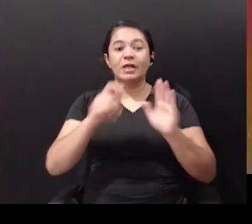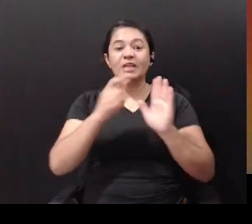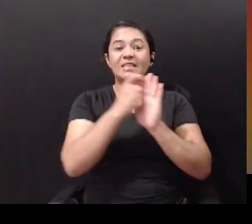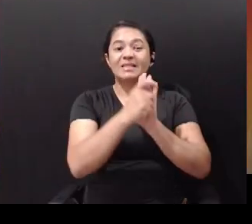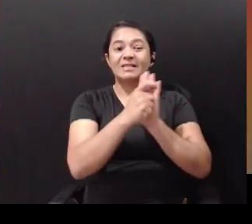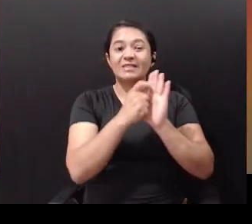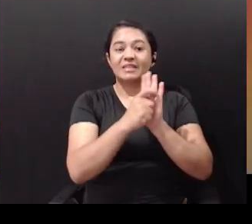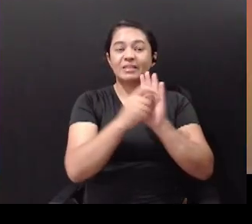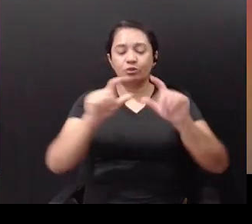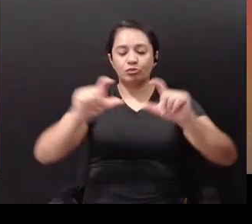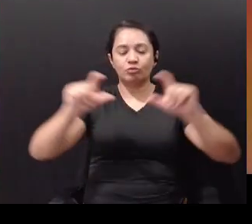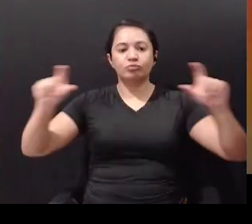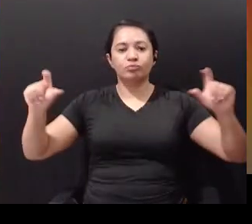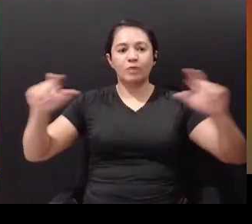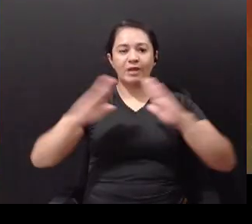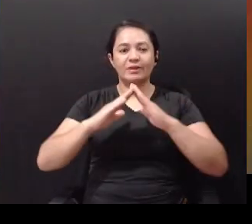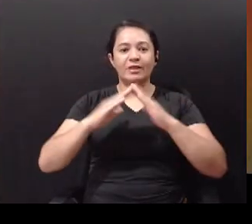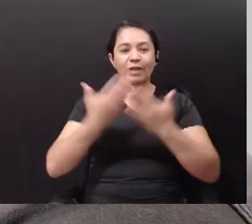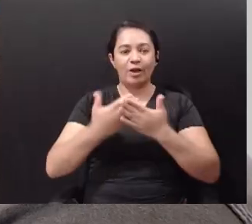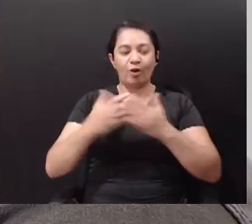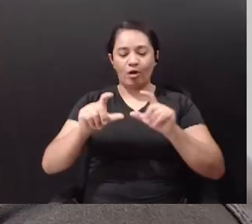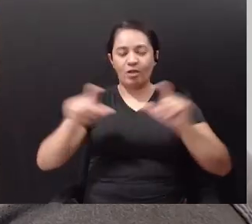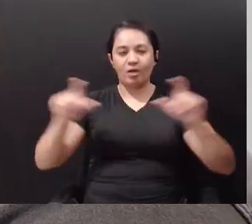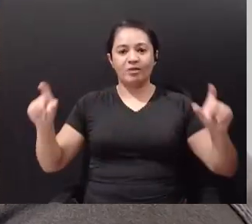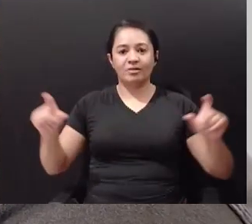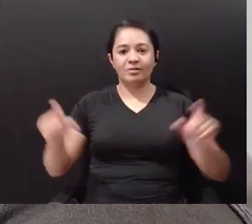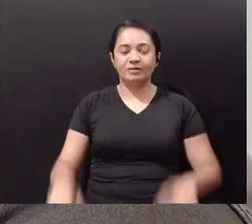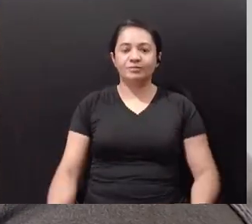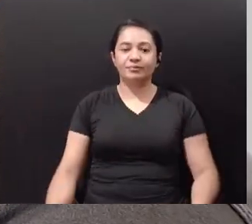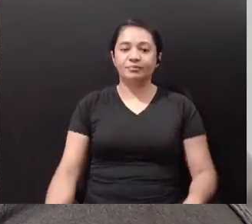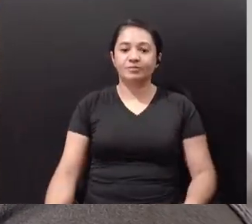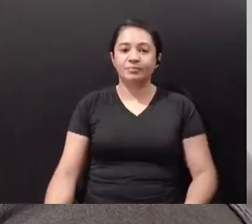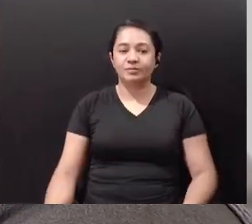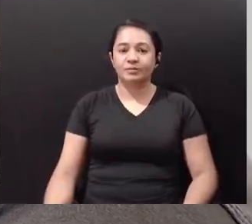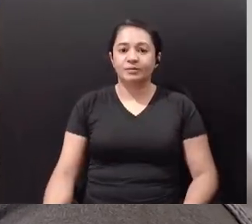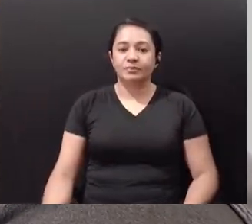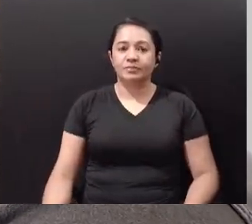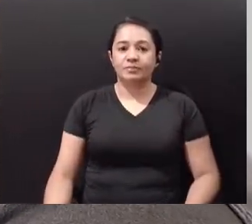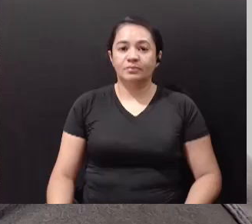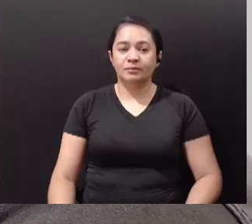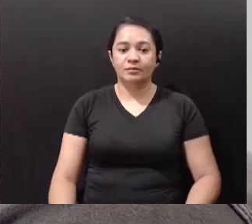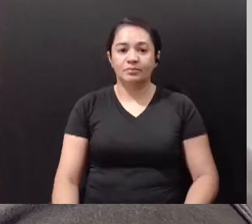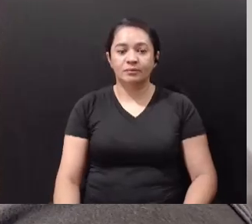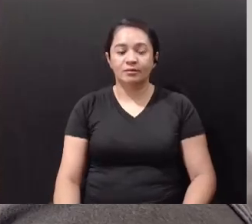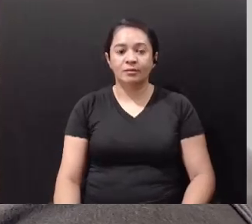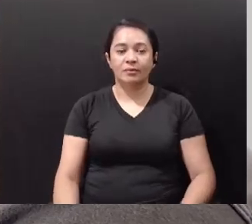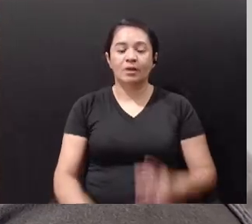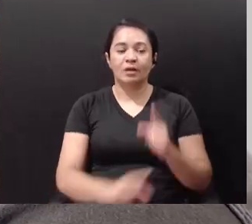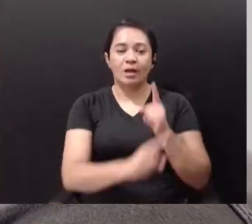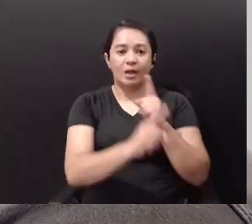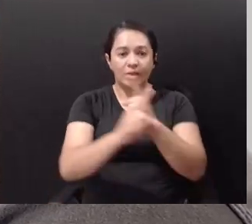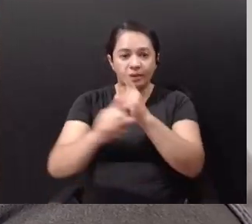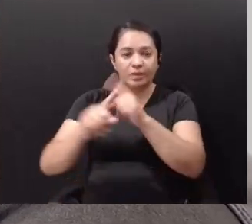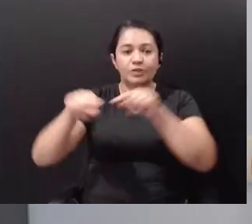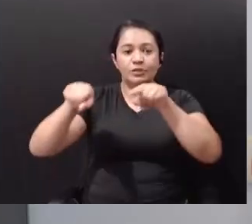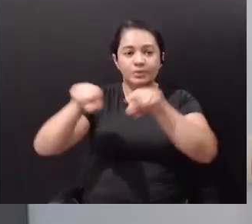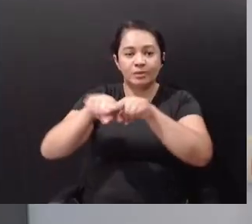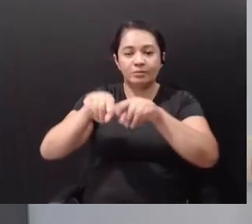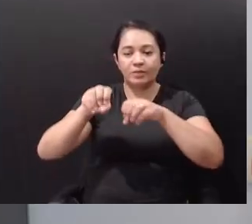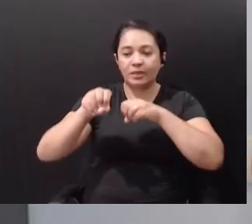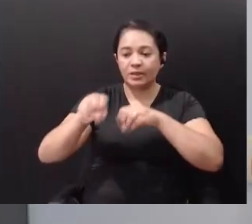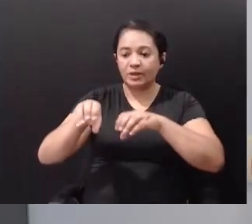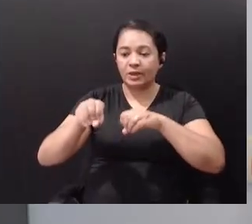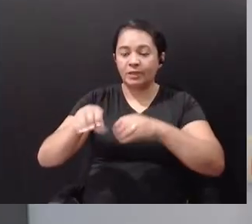colégio. Esse colégio, ele, a princípio, vai atender também toda a questão da educação primária,